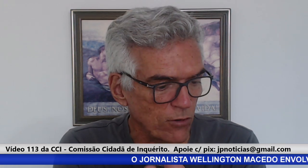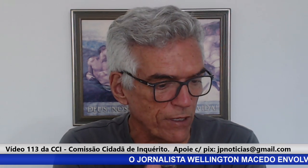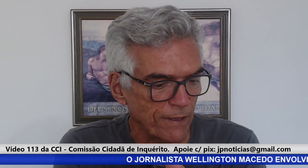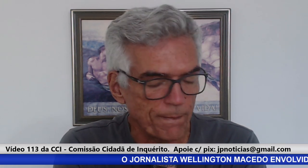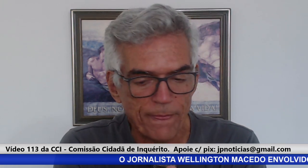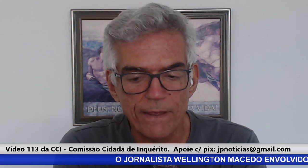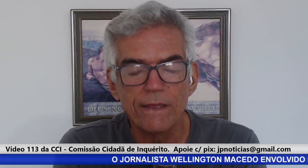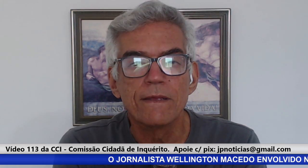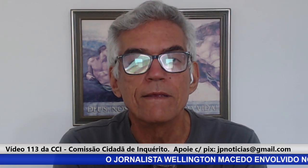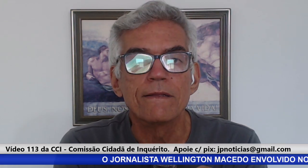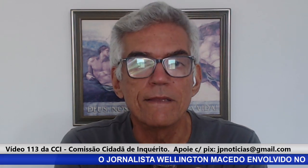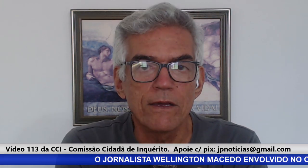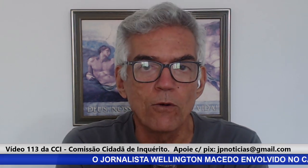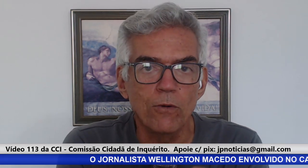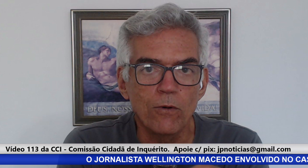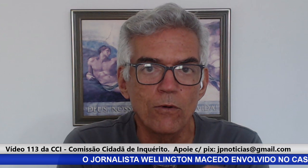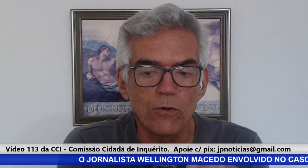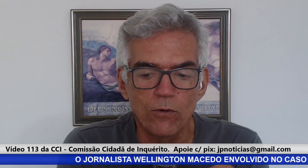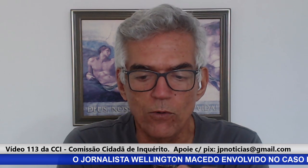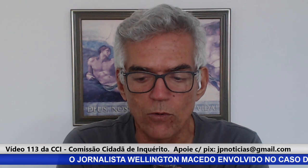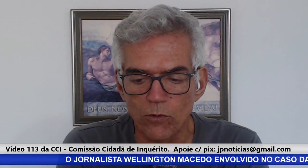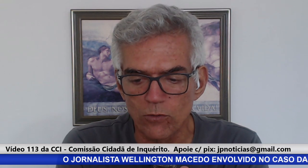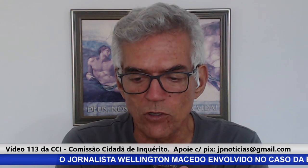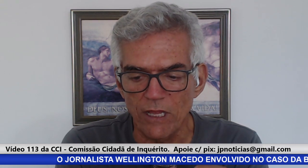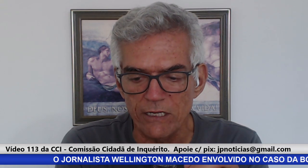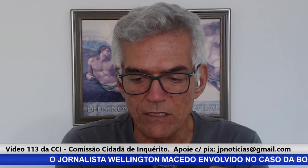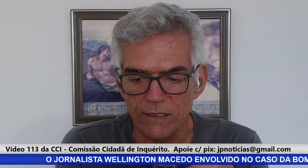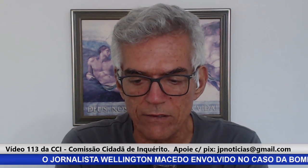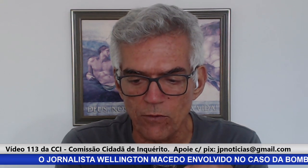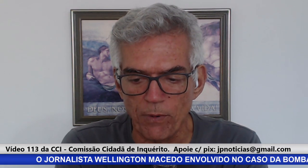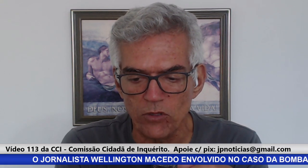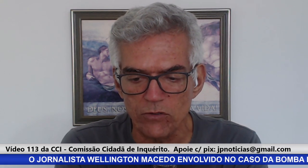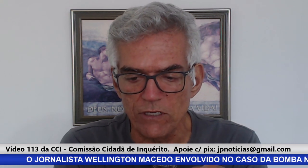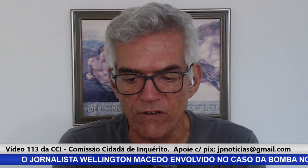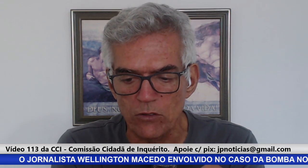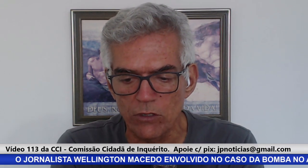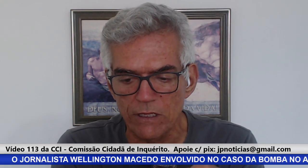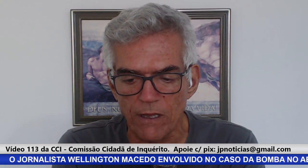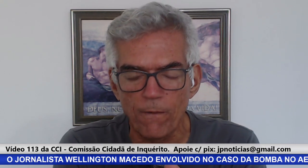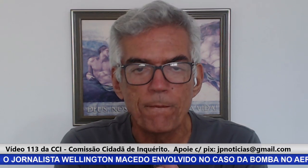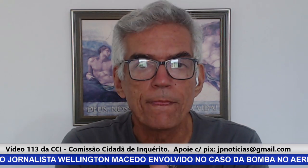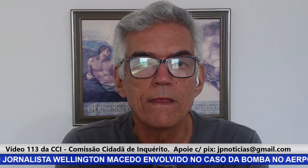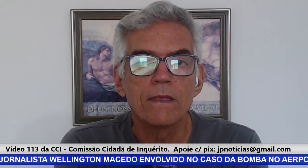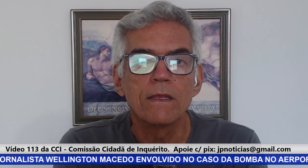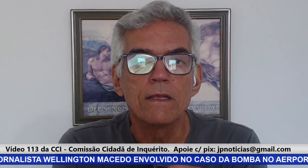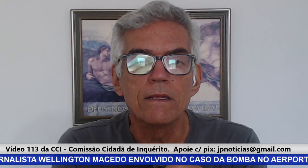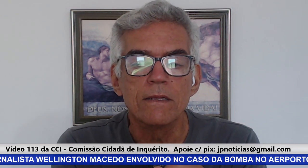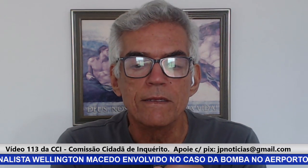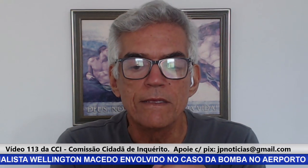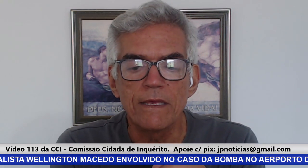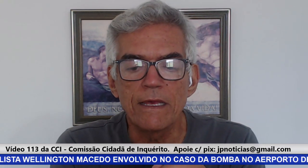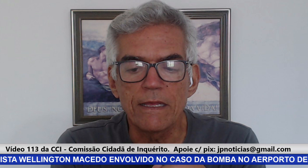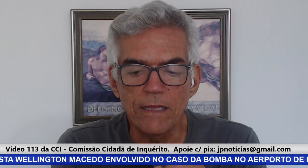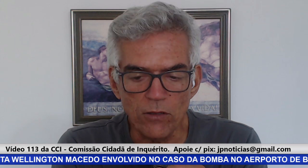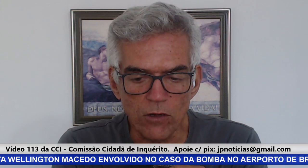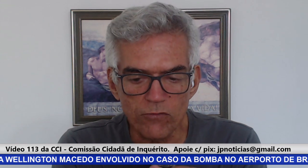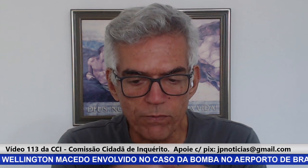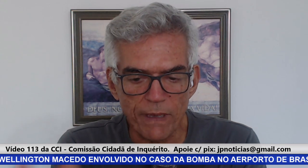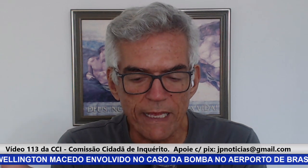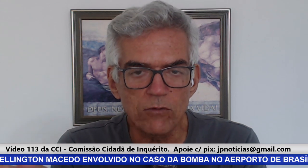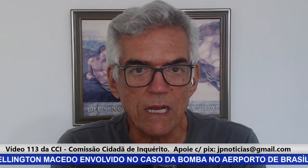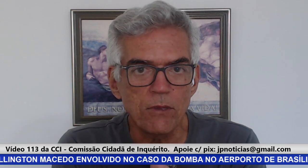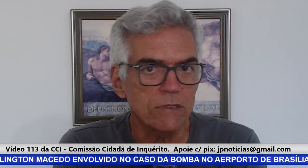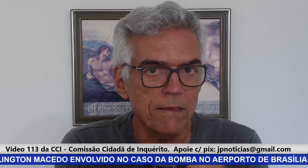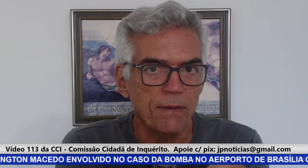tornozeleira eletrônica, né, o jornalista com pauta conservadora e tal. É,